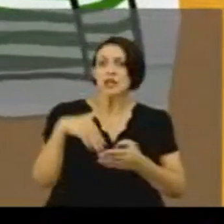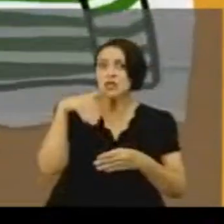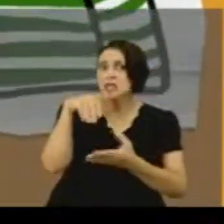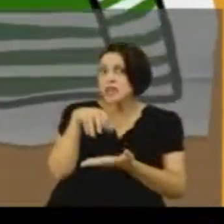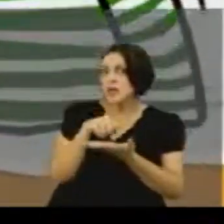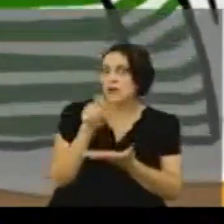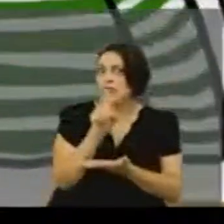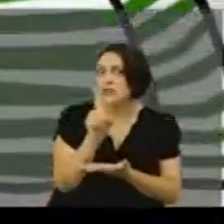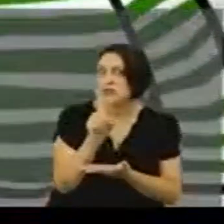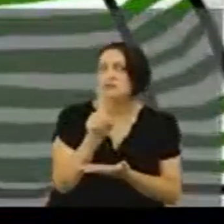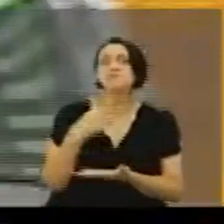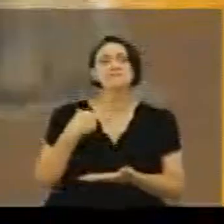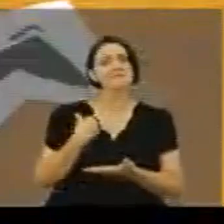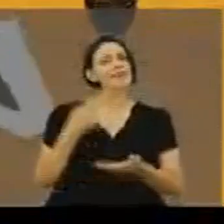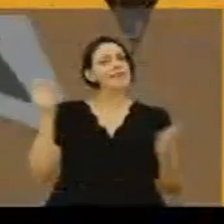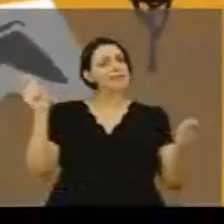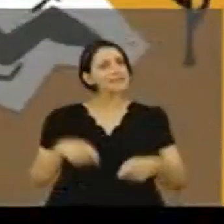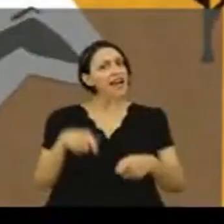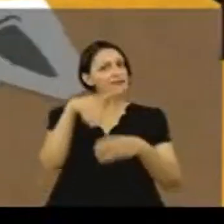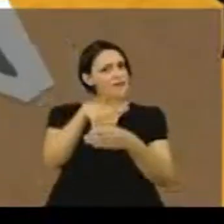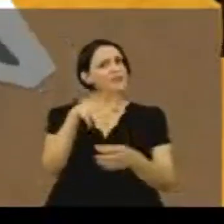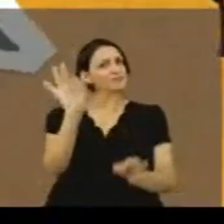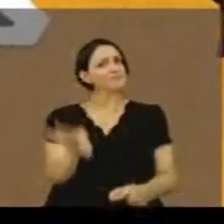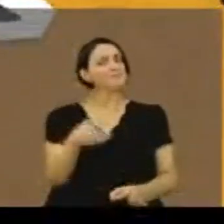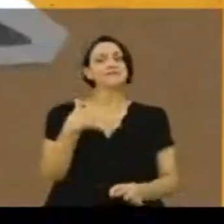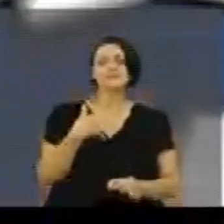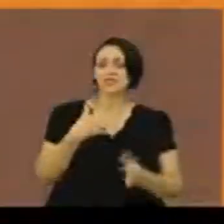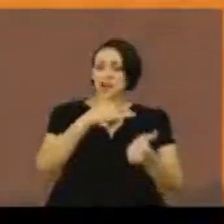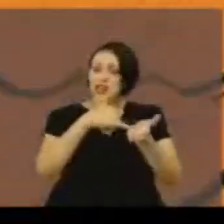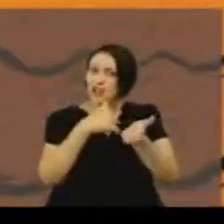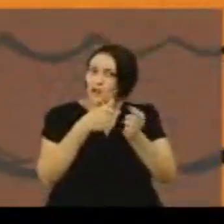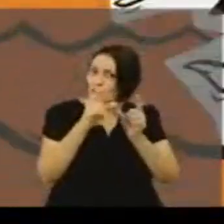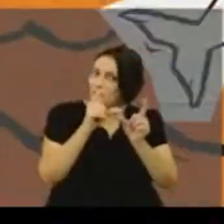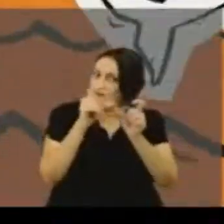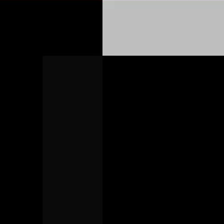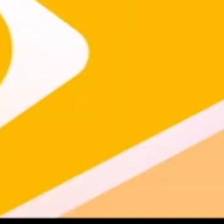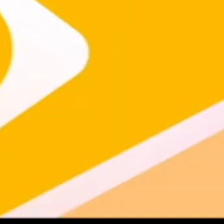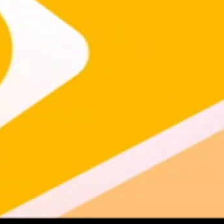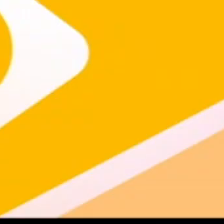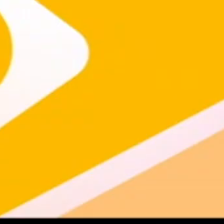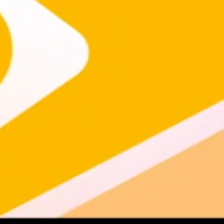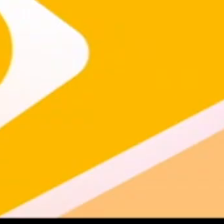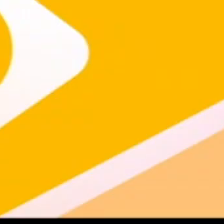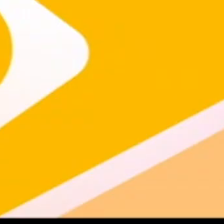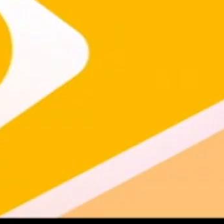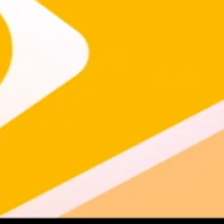digital. Não cadastrou a sua? Você ainda pode votar. Leve um documento com...